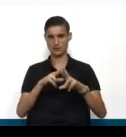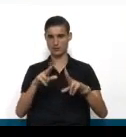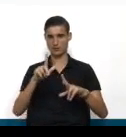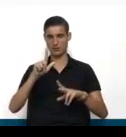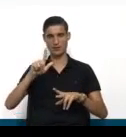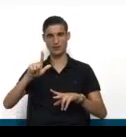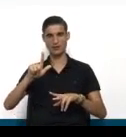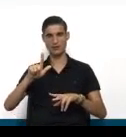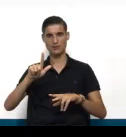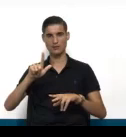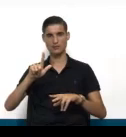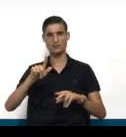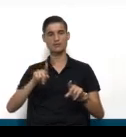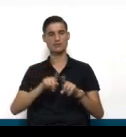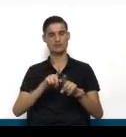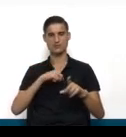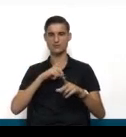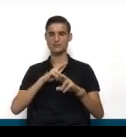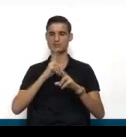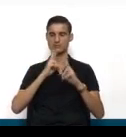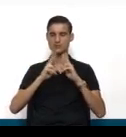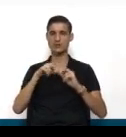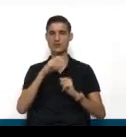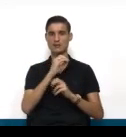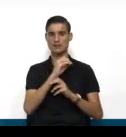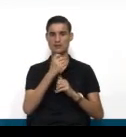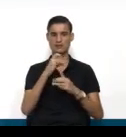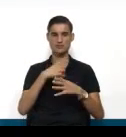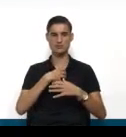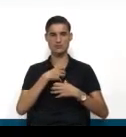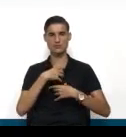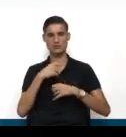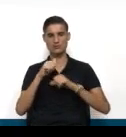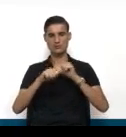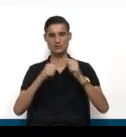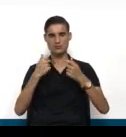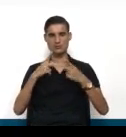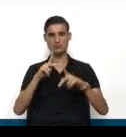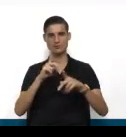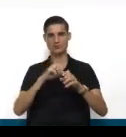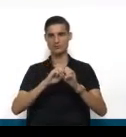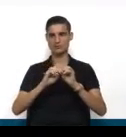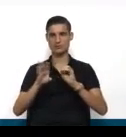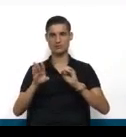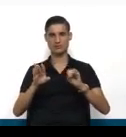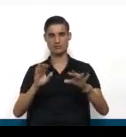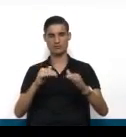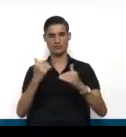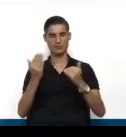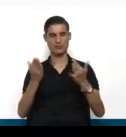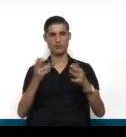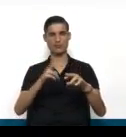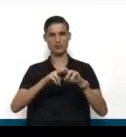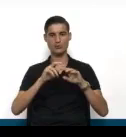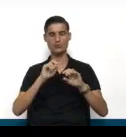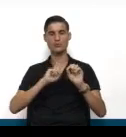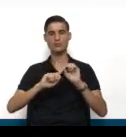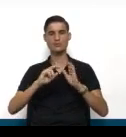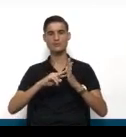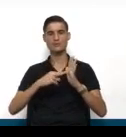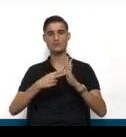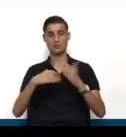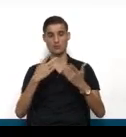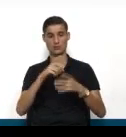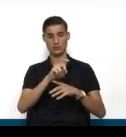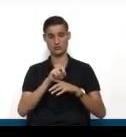igual a L, isso também vai dar zero, considerando a minha condição aqui da minha extremidade. Quer dizer que quando, né, o